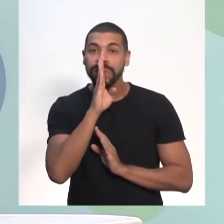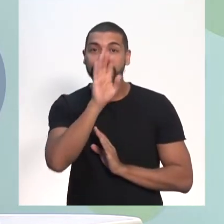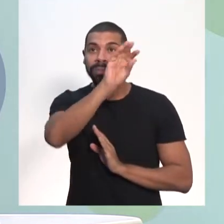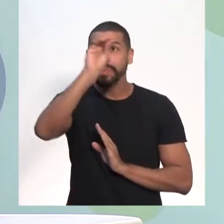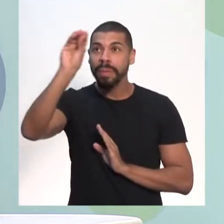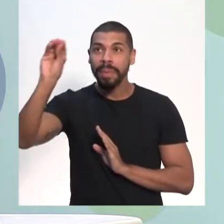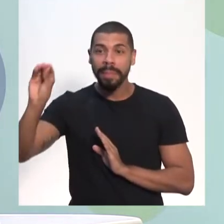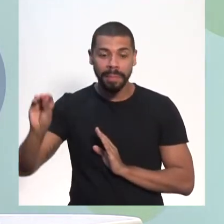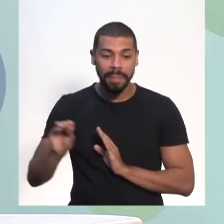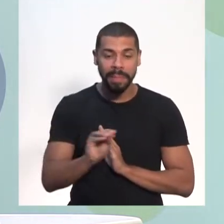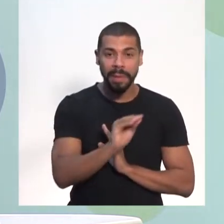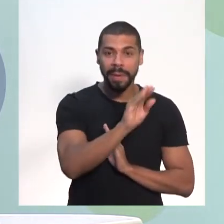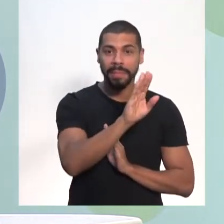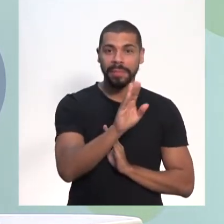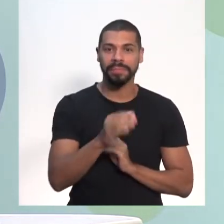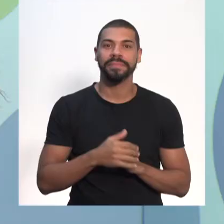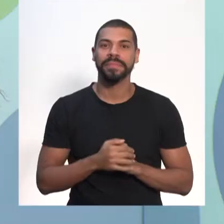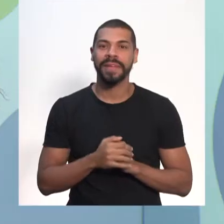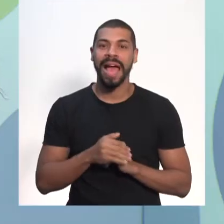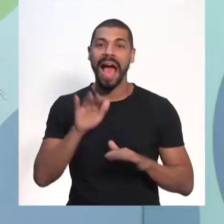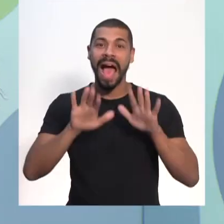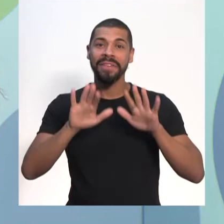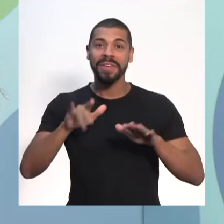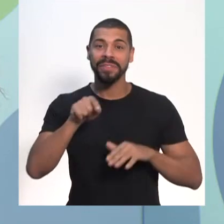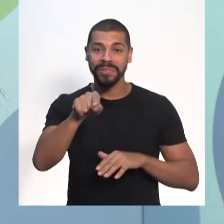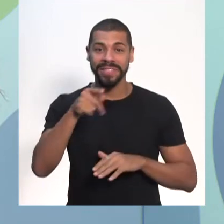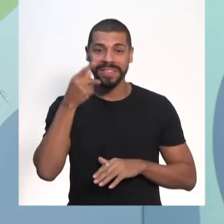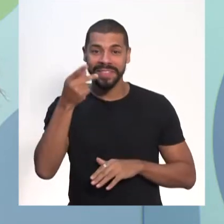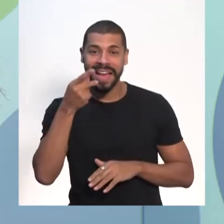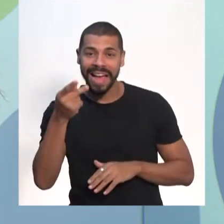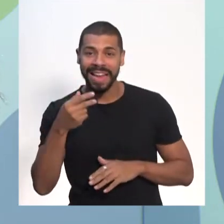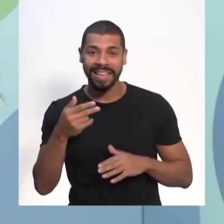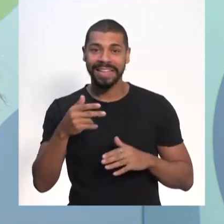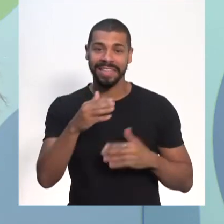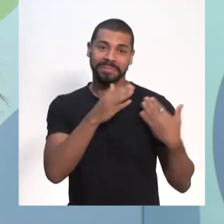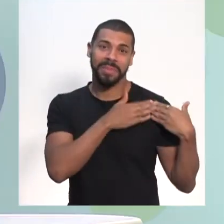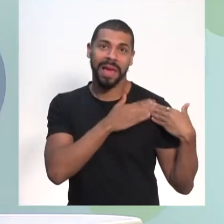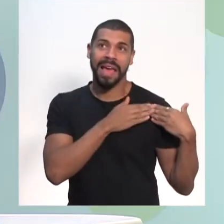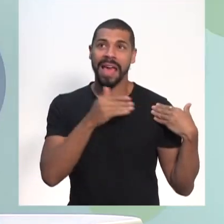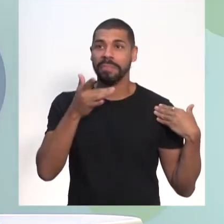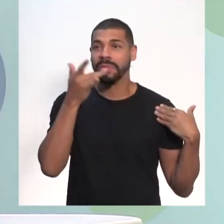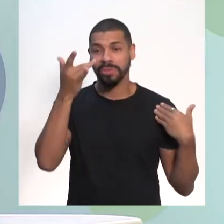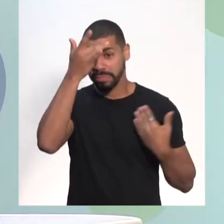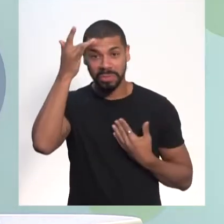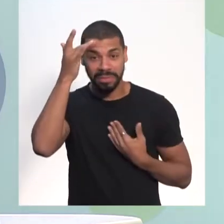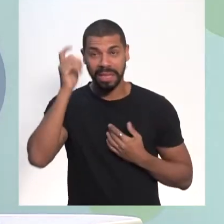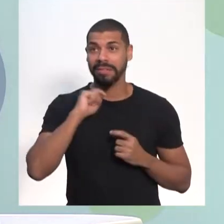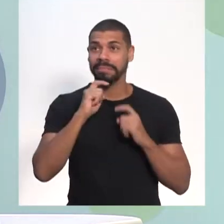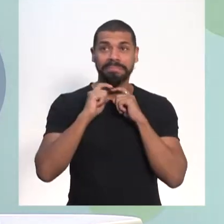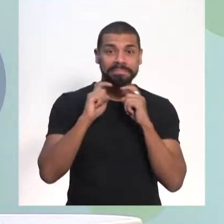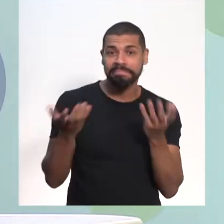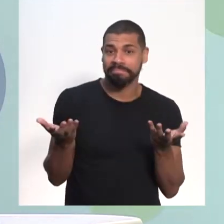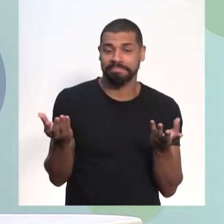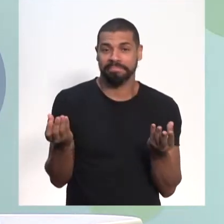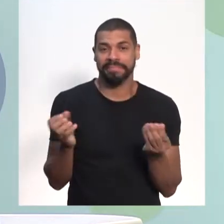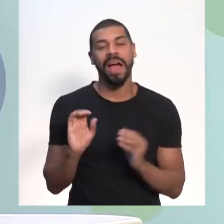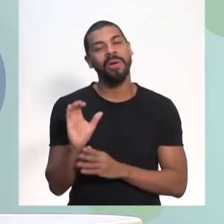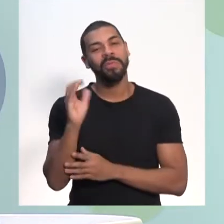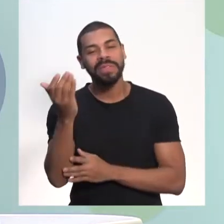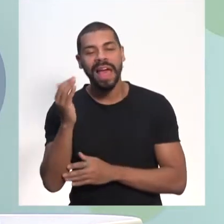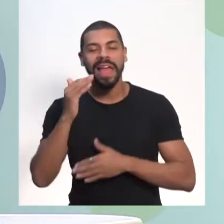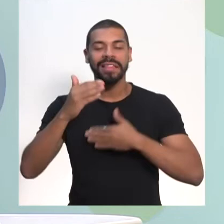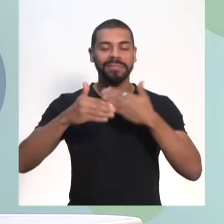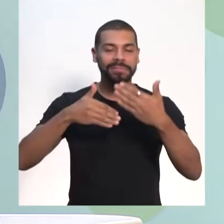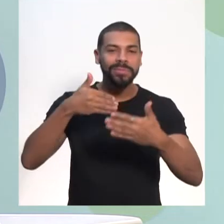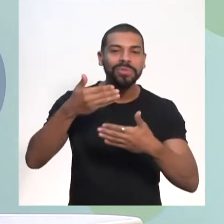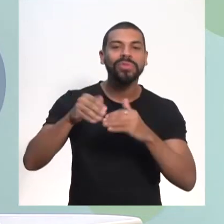né? Às vezes acontece o contrário, é a tua vez de falar, você está falando e as pessoas não estão ouvindo porque você não habilitou. Isso aí é questão de costume, é